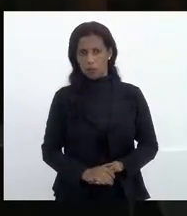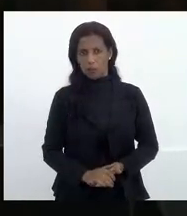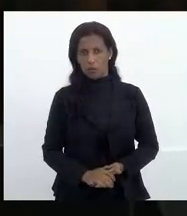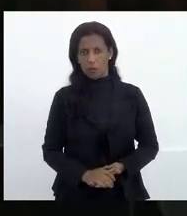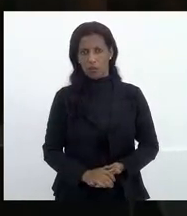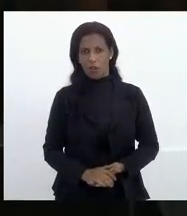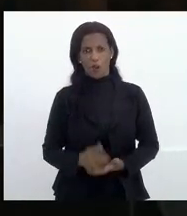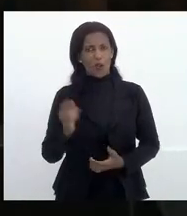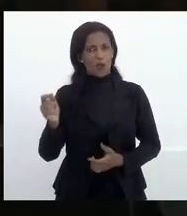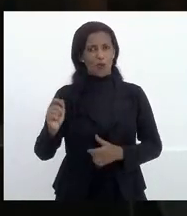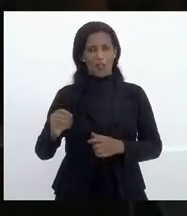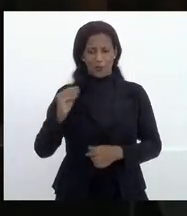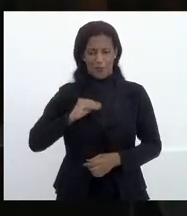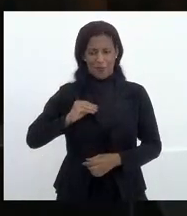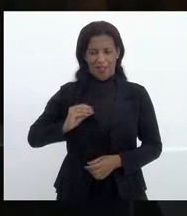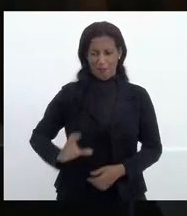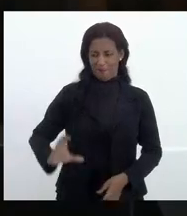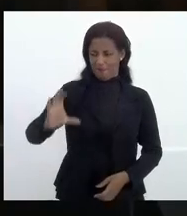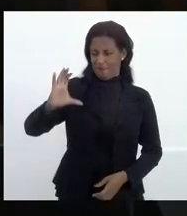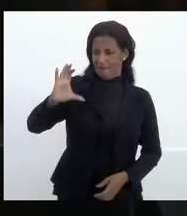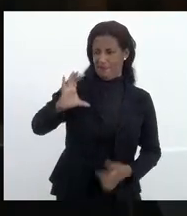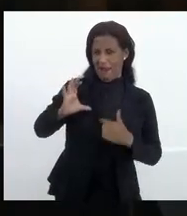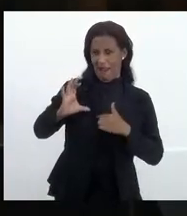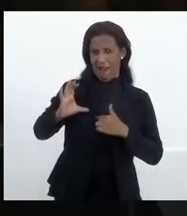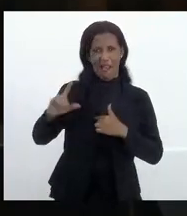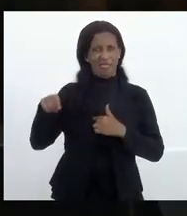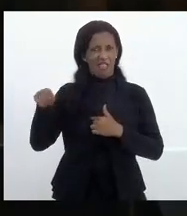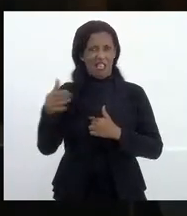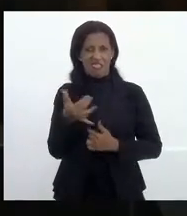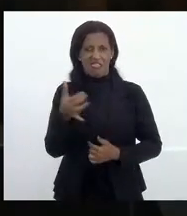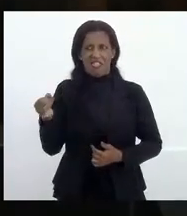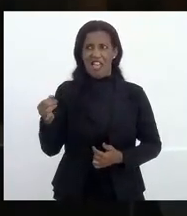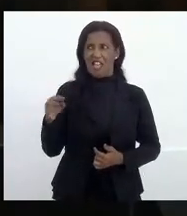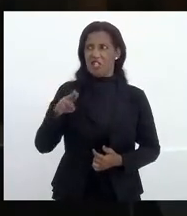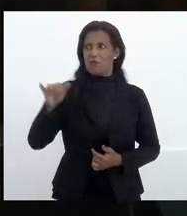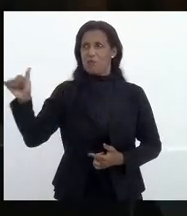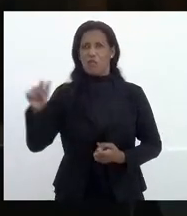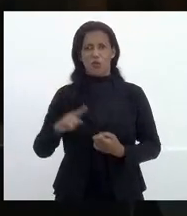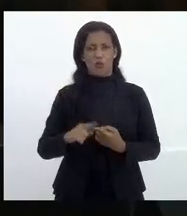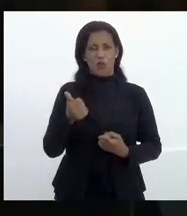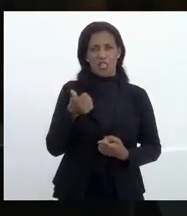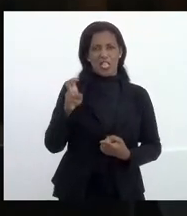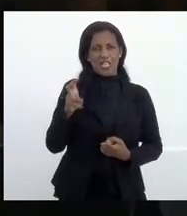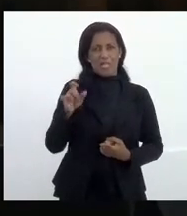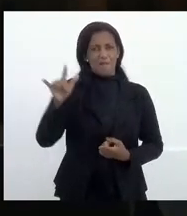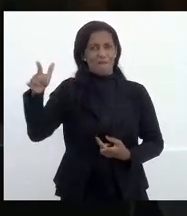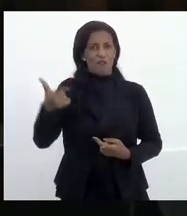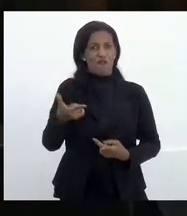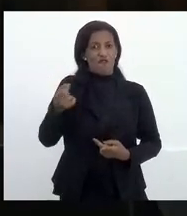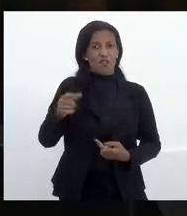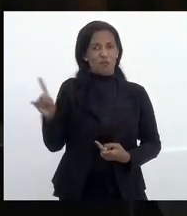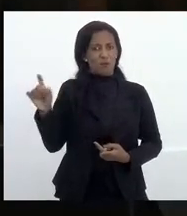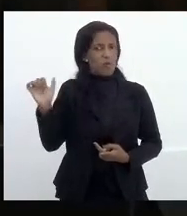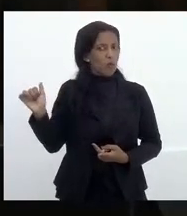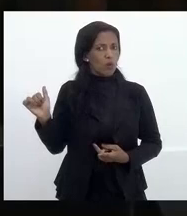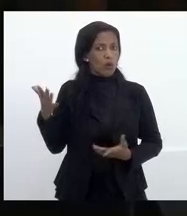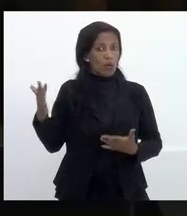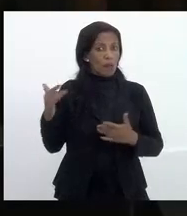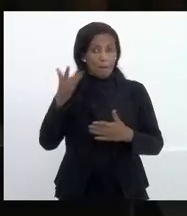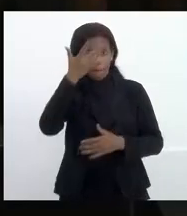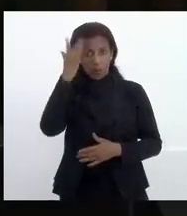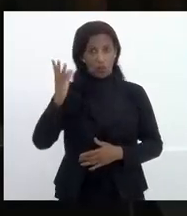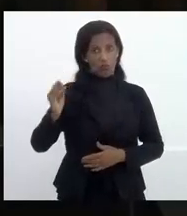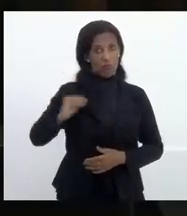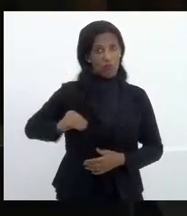não cai sobre os grandes salários ela não vai pegar para quem ganha 10.000 reais para quem ganha 15 para quem ganha 20 e quem ganha 10 15